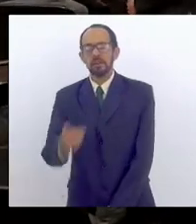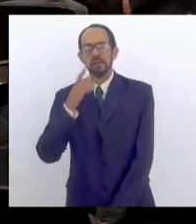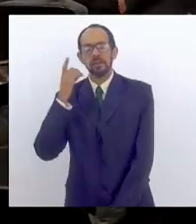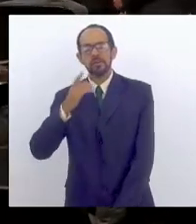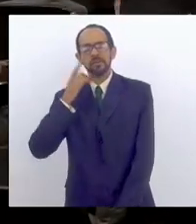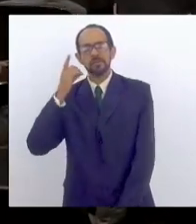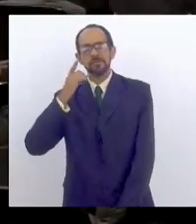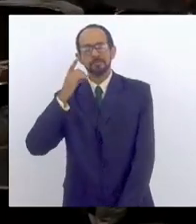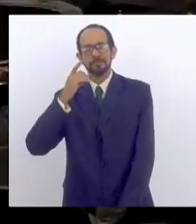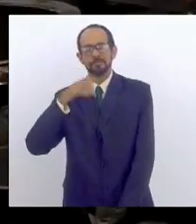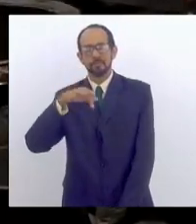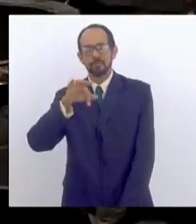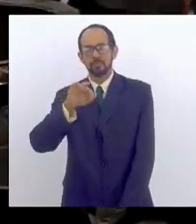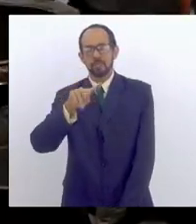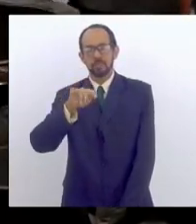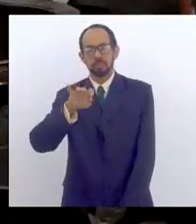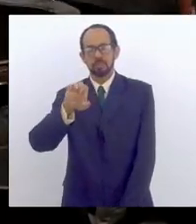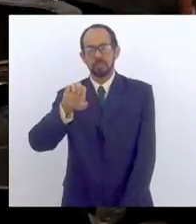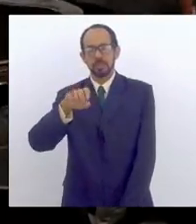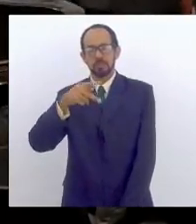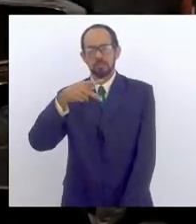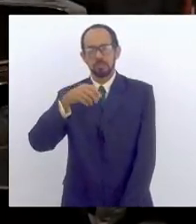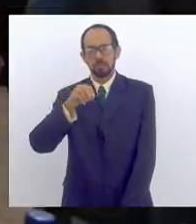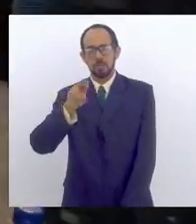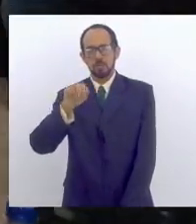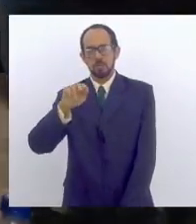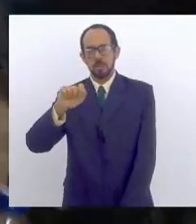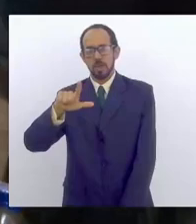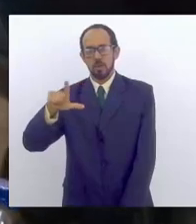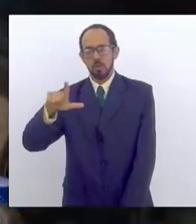Deputado Felipe Poubel.